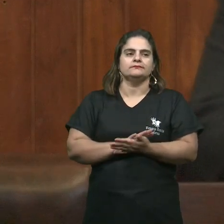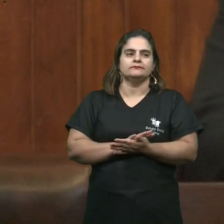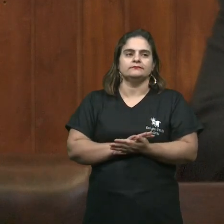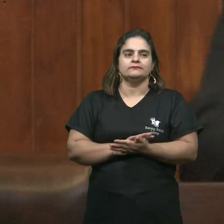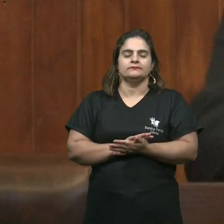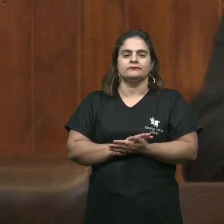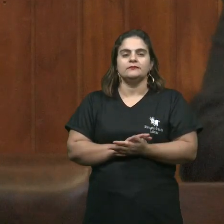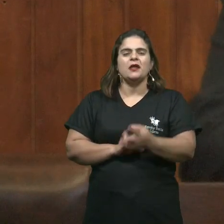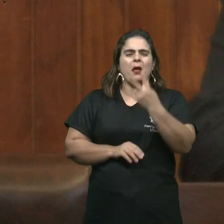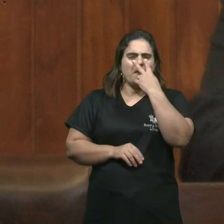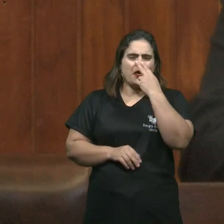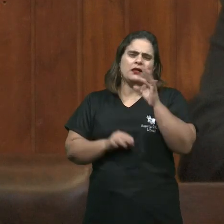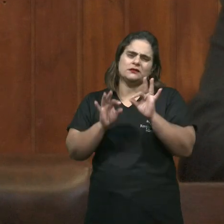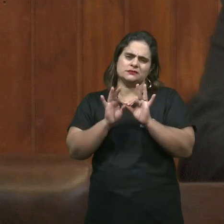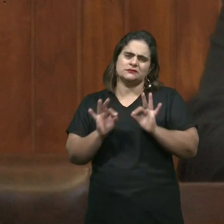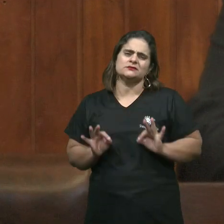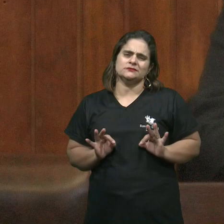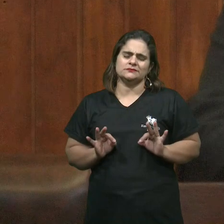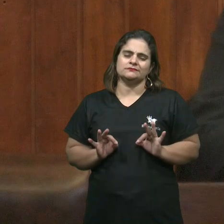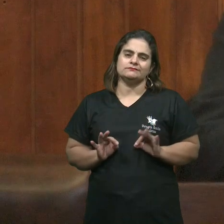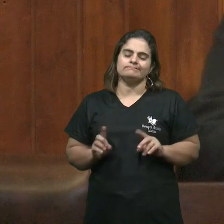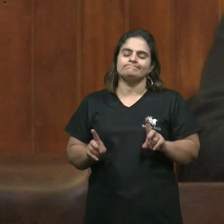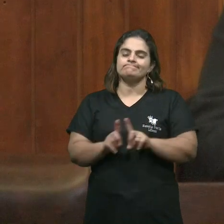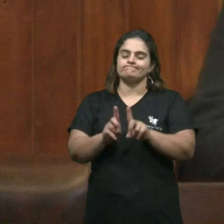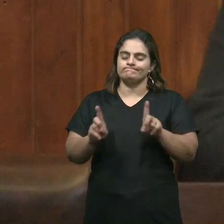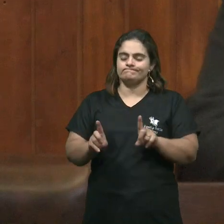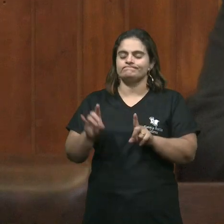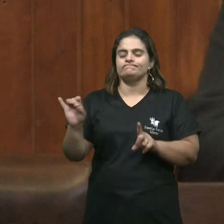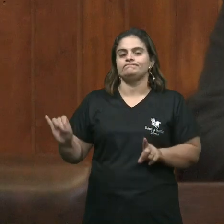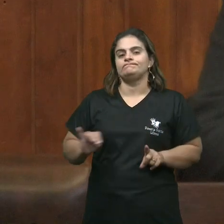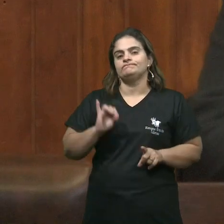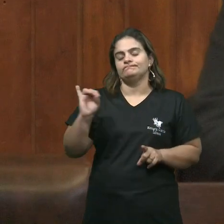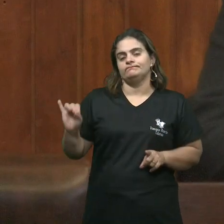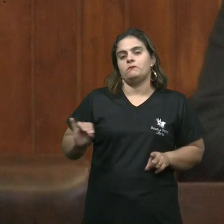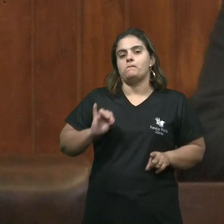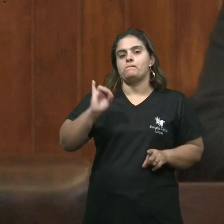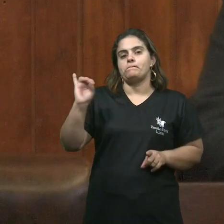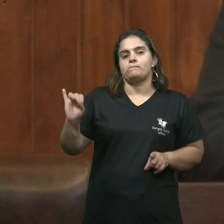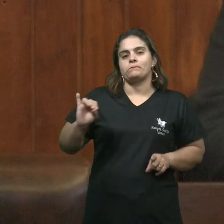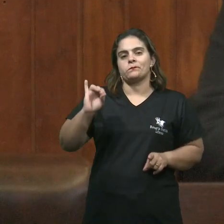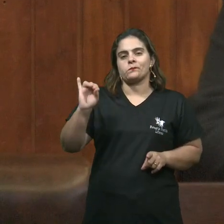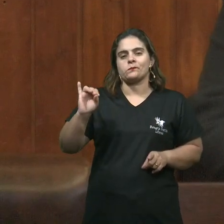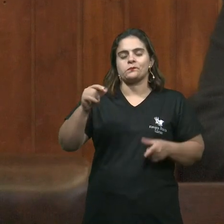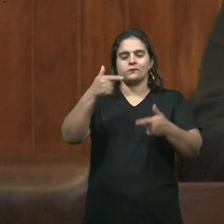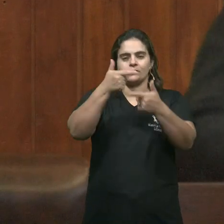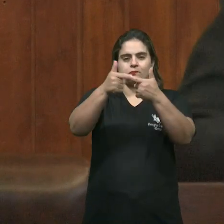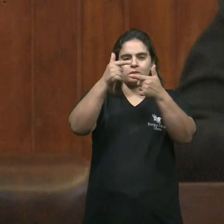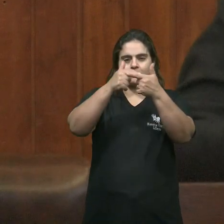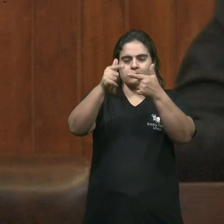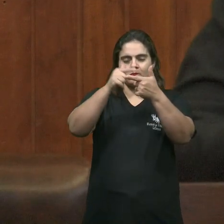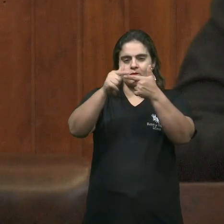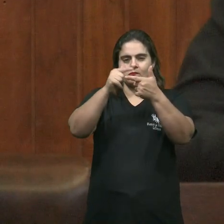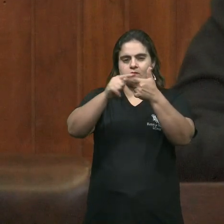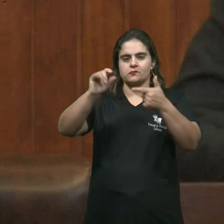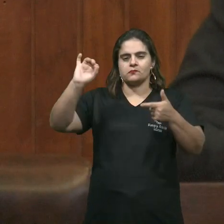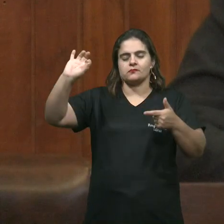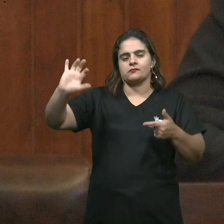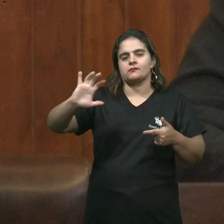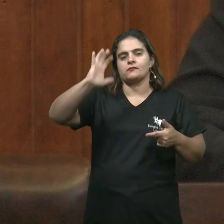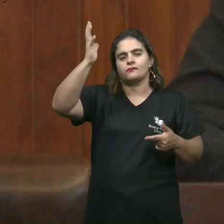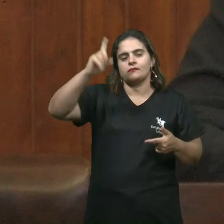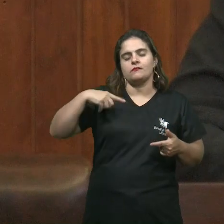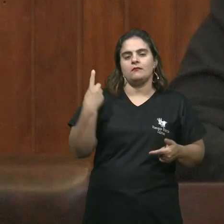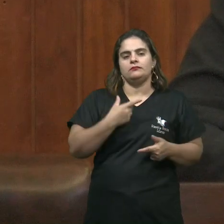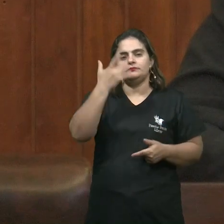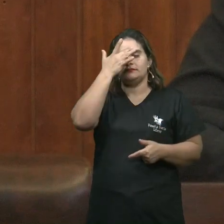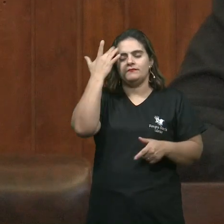algo simples, mas essa medida é uma resposta necessária e urgente aos problemas recorrentes enfrentados pelos